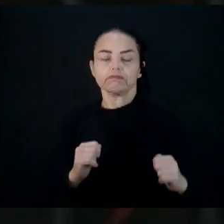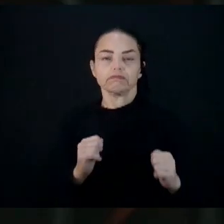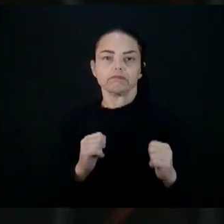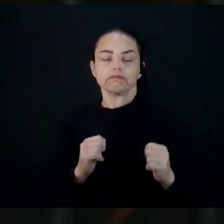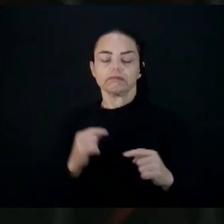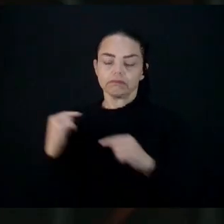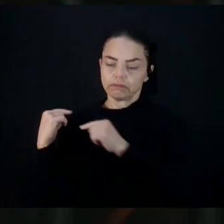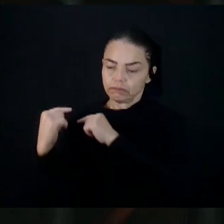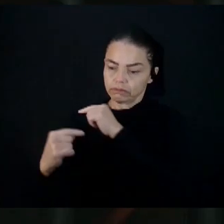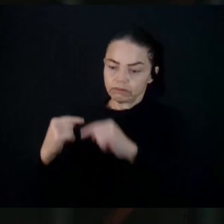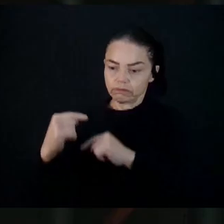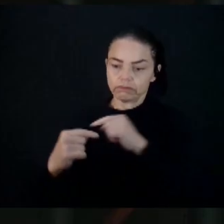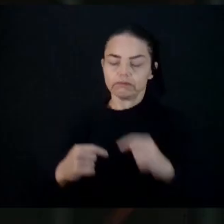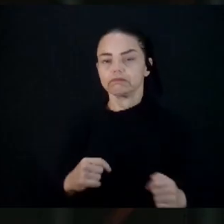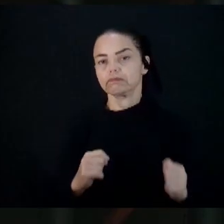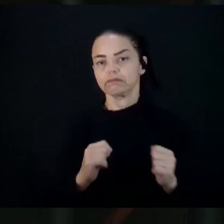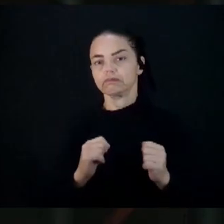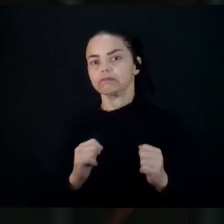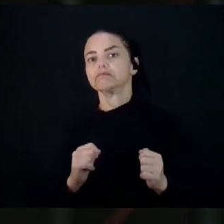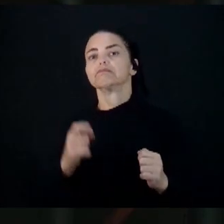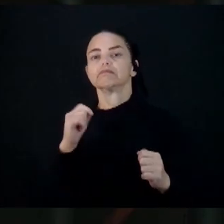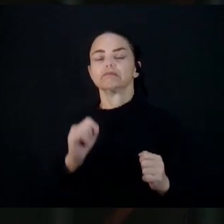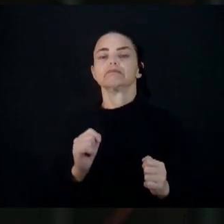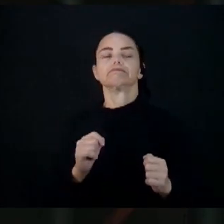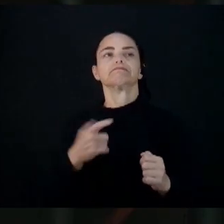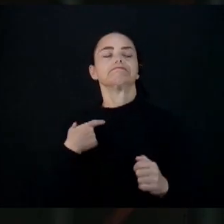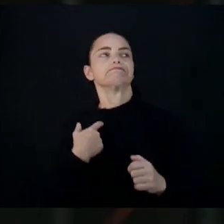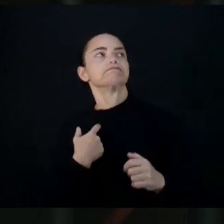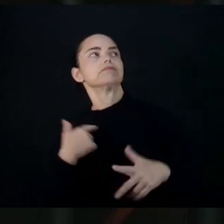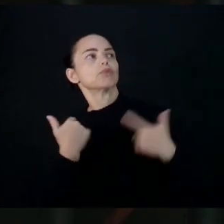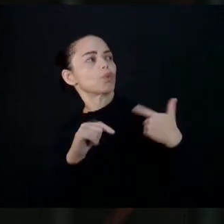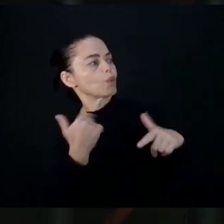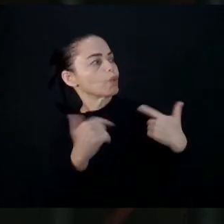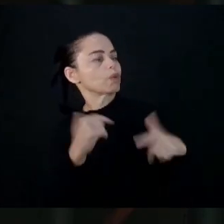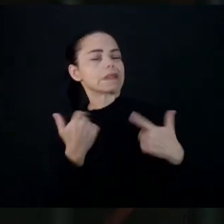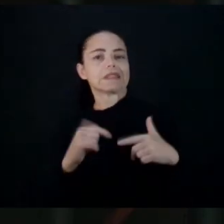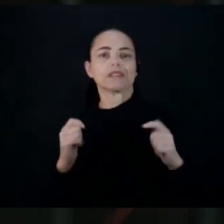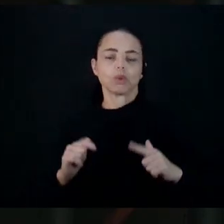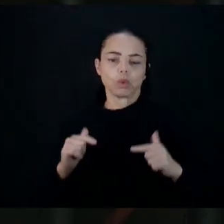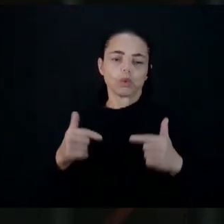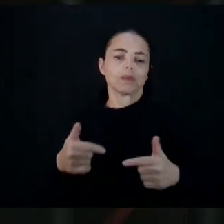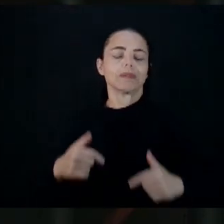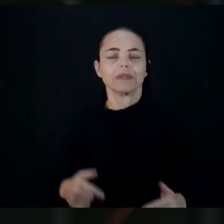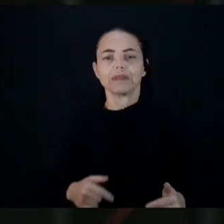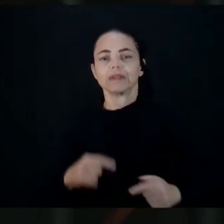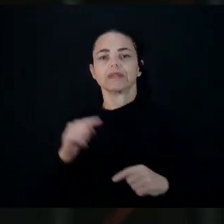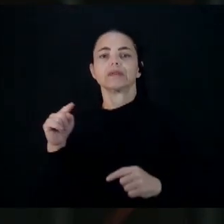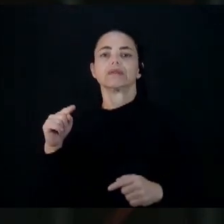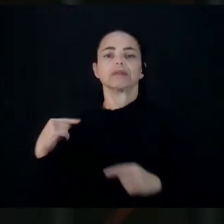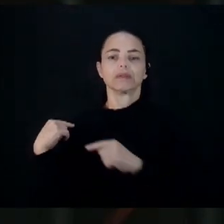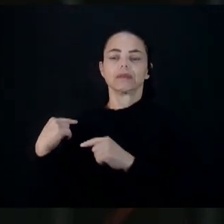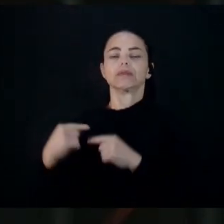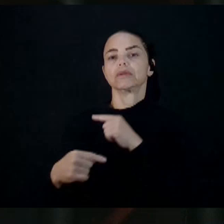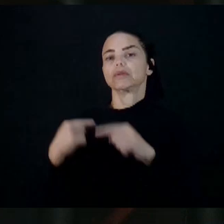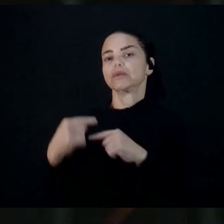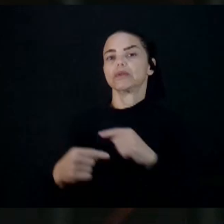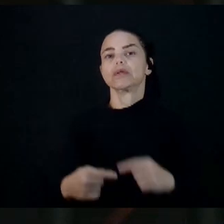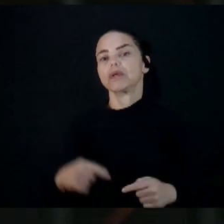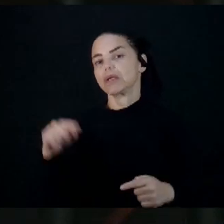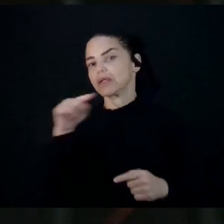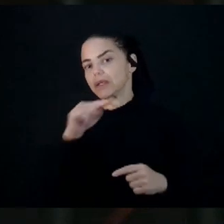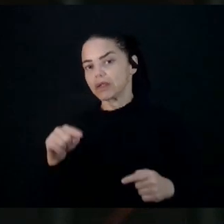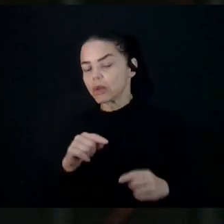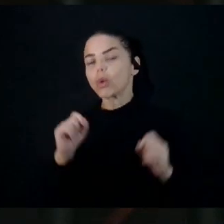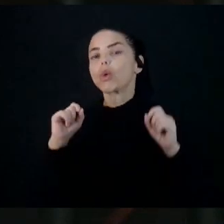geração que está aí, que está nativa, que está trabalhando, que está geração Z, né, que a gente fala muito, mas o que nós